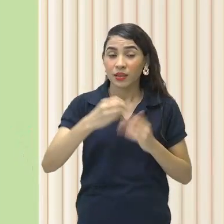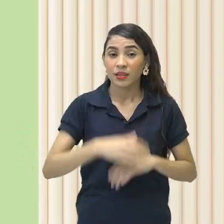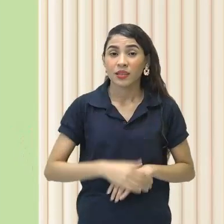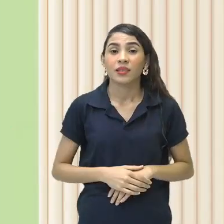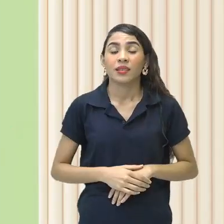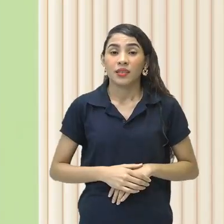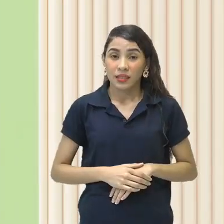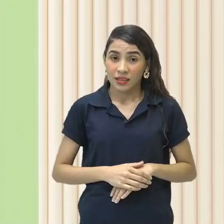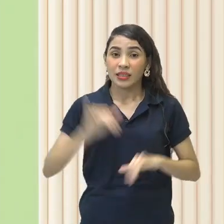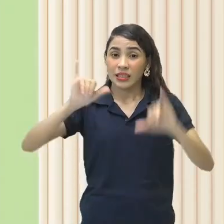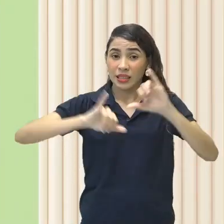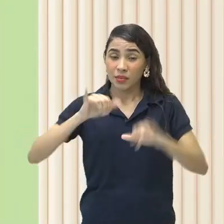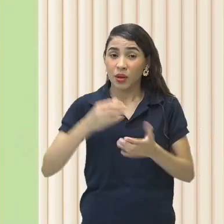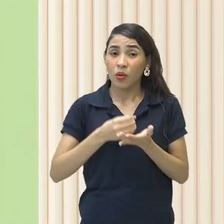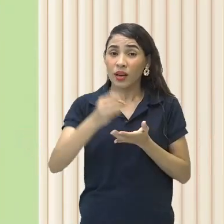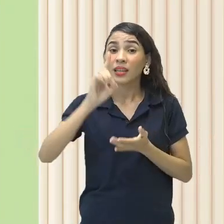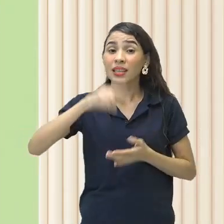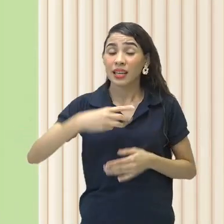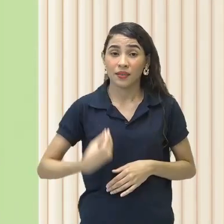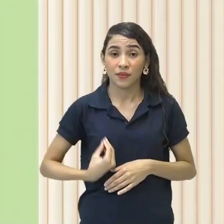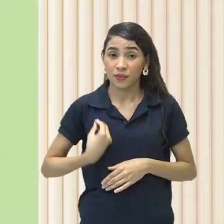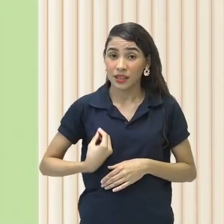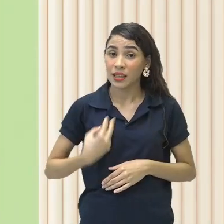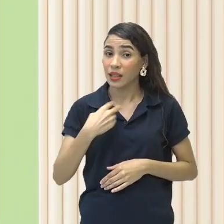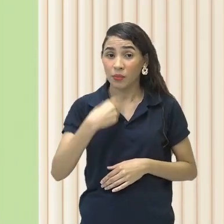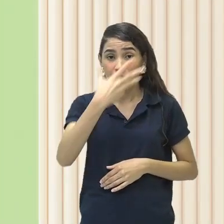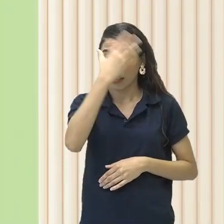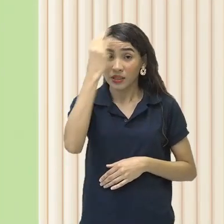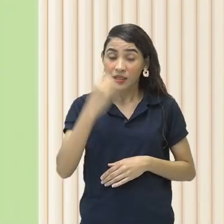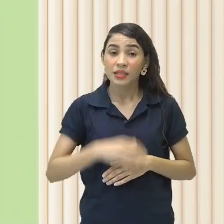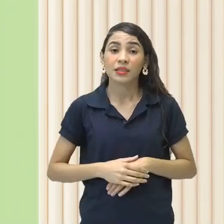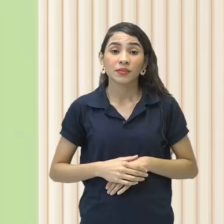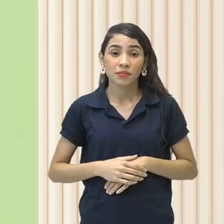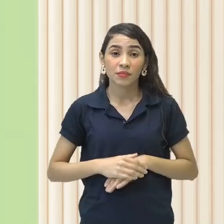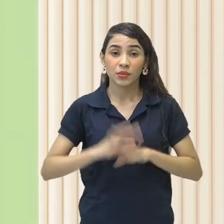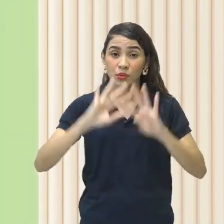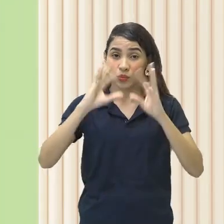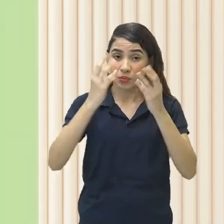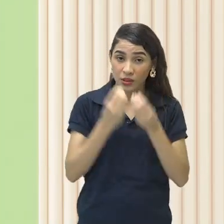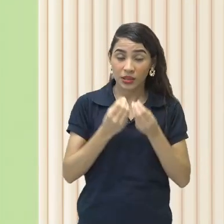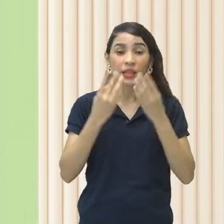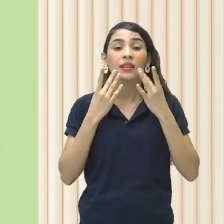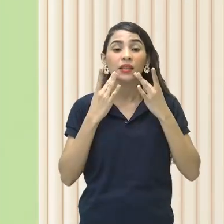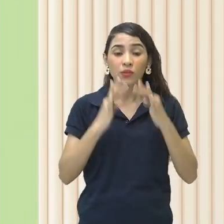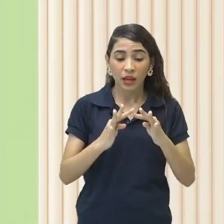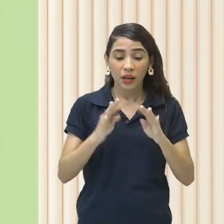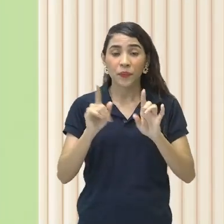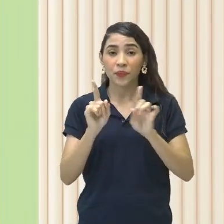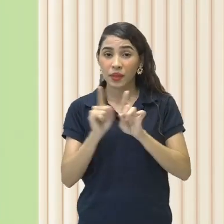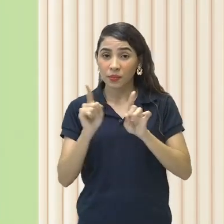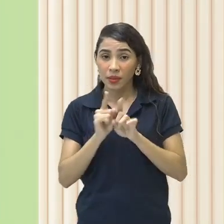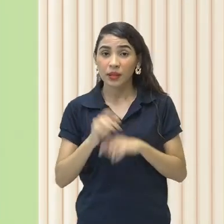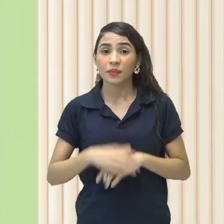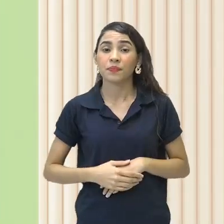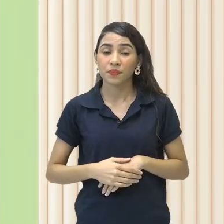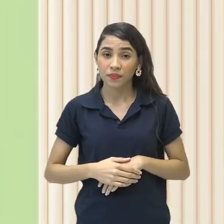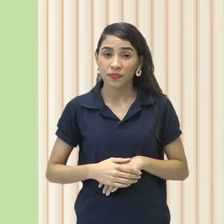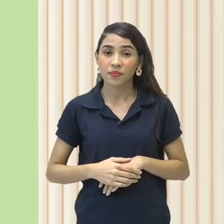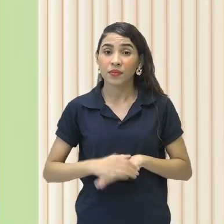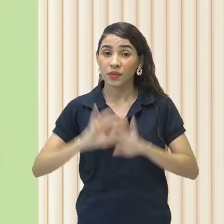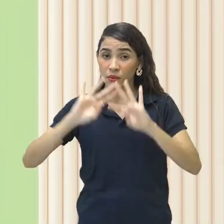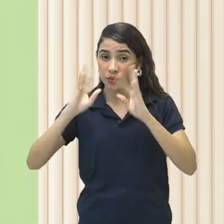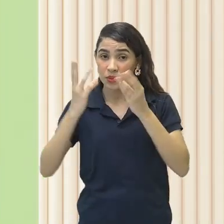orgânica é a química da vida, não esquece disso. Ela está em compostos naturais e também está